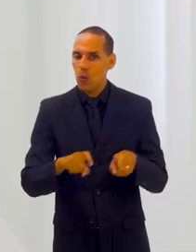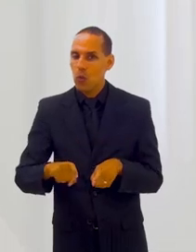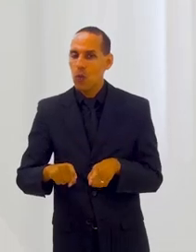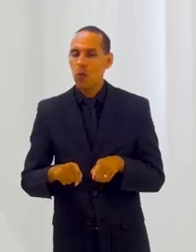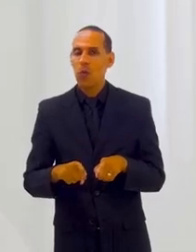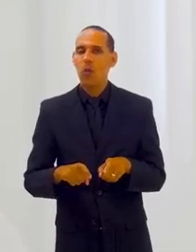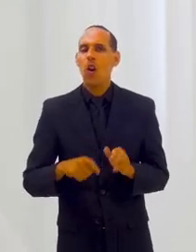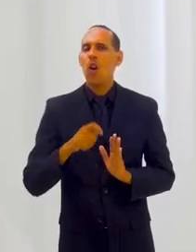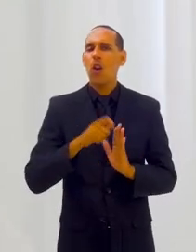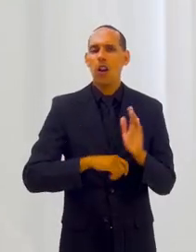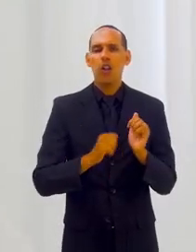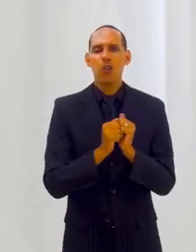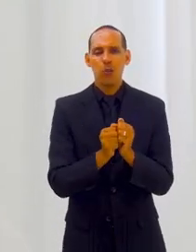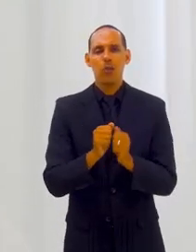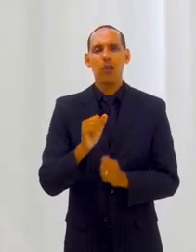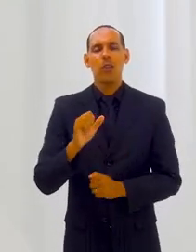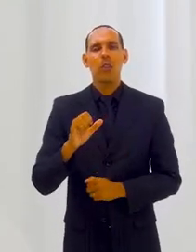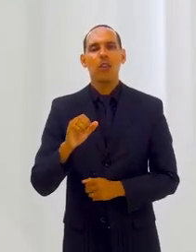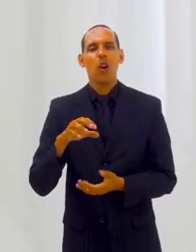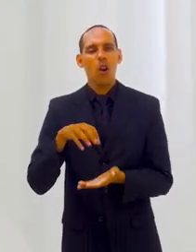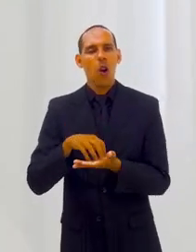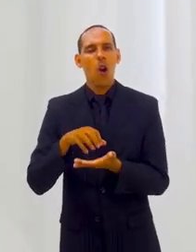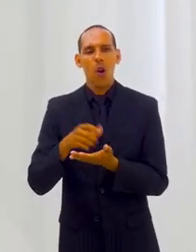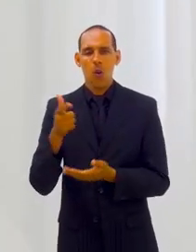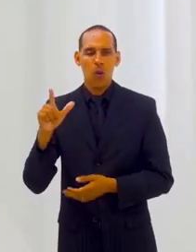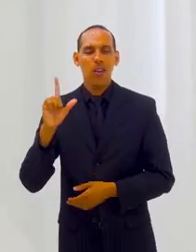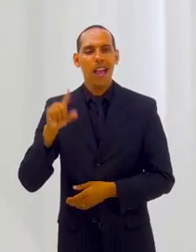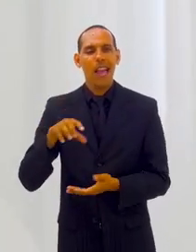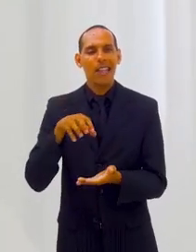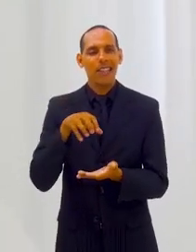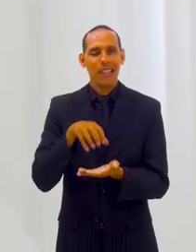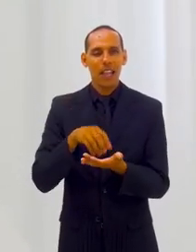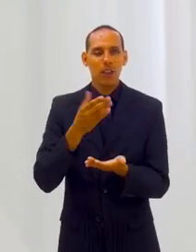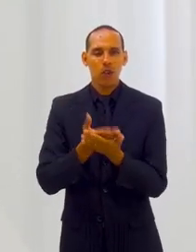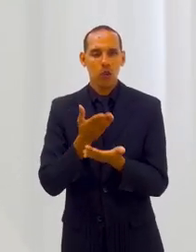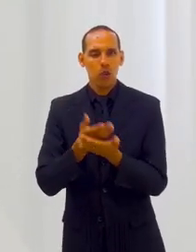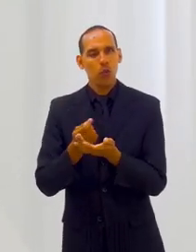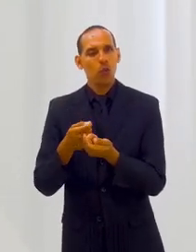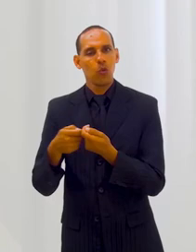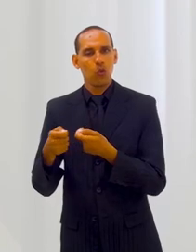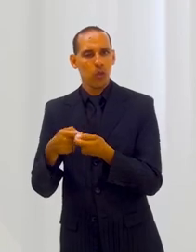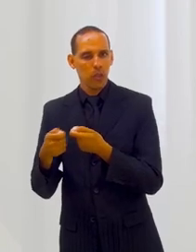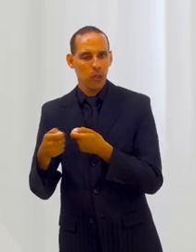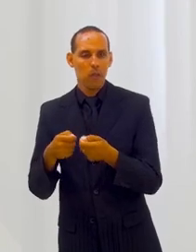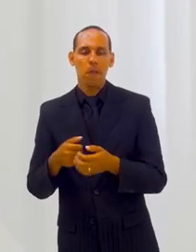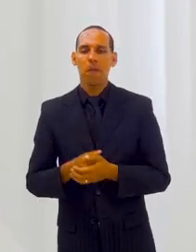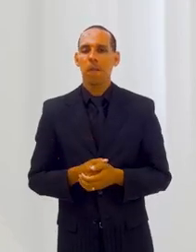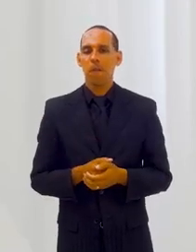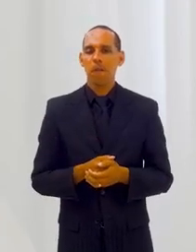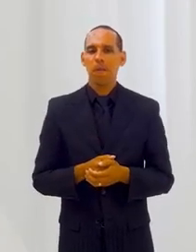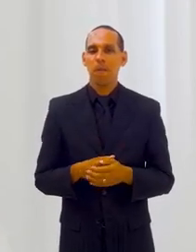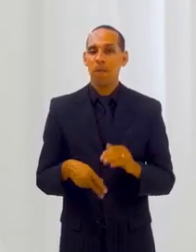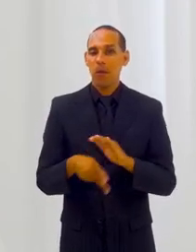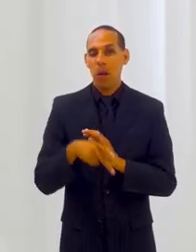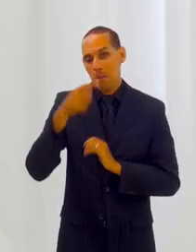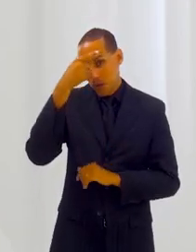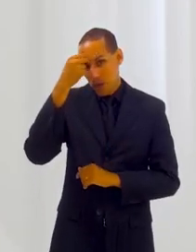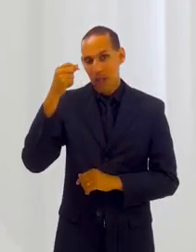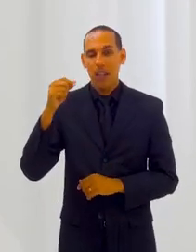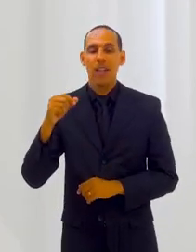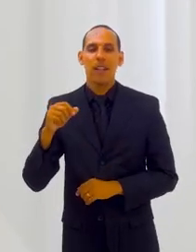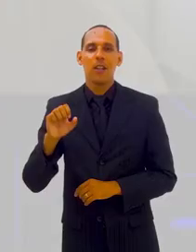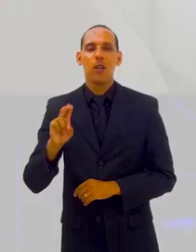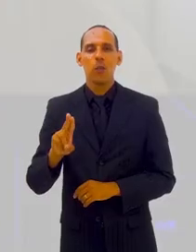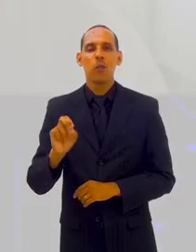contrataram com o CETEA, né, que é o Centro de Estudos Econômicos e Políticas Públicas da Universidade de